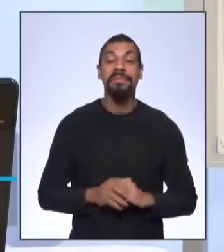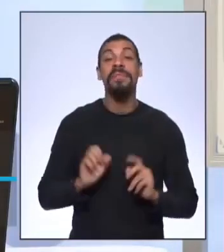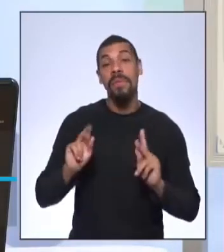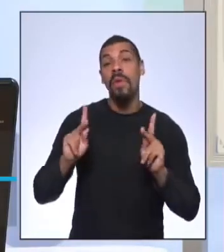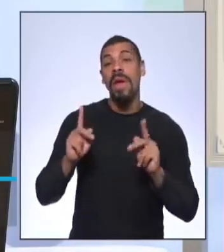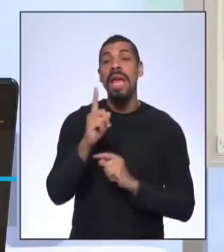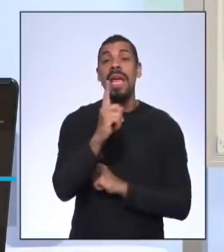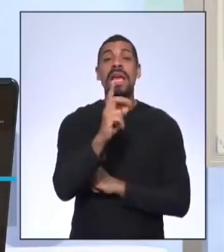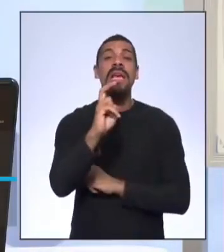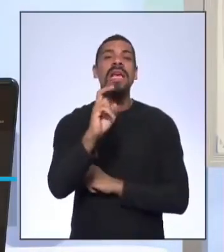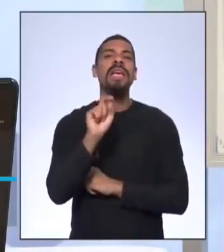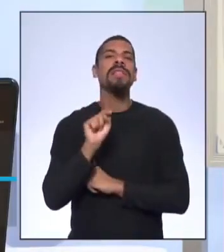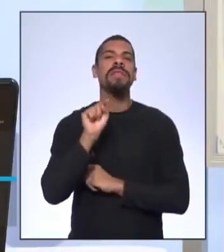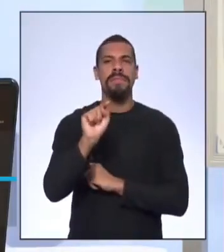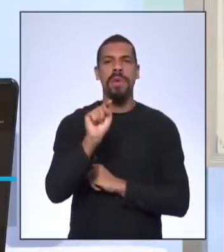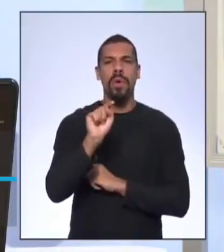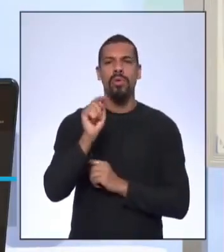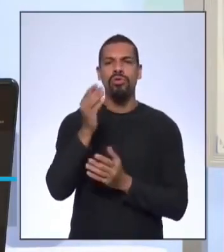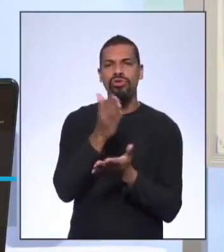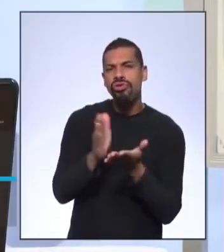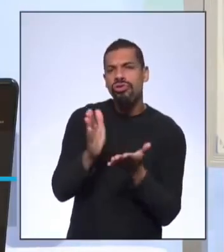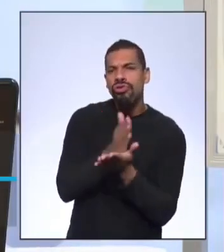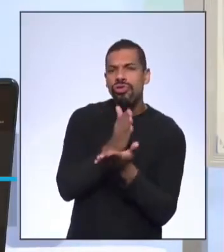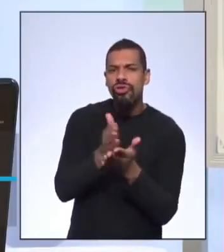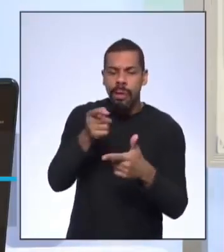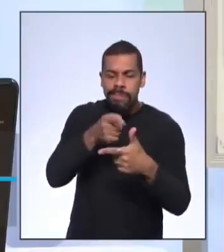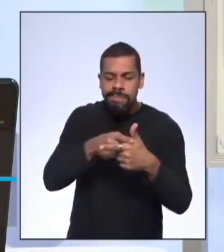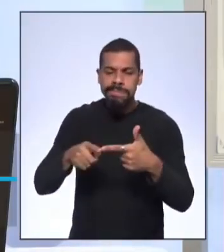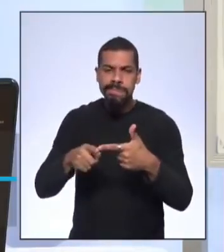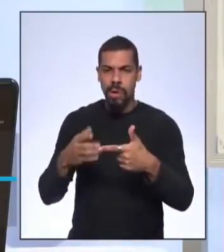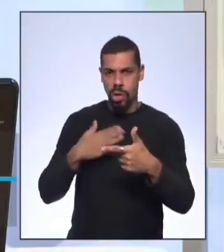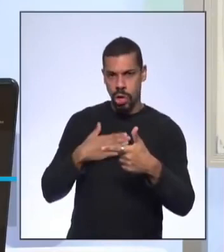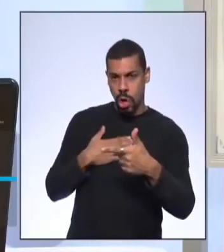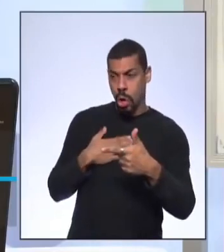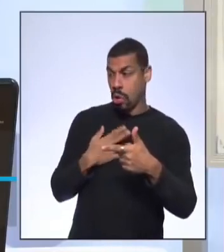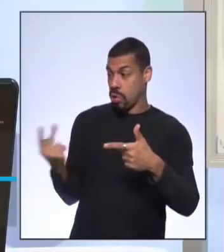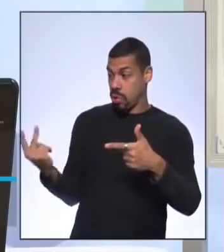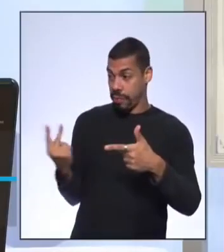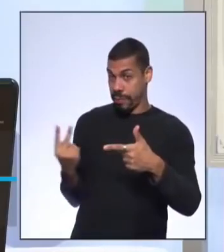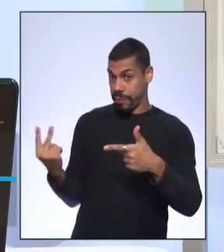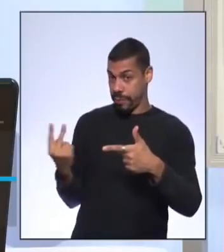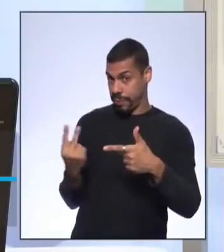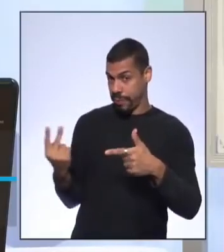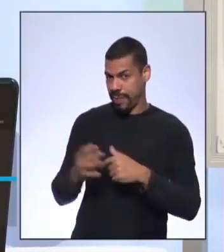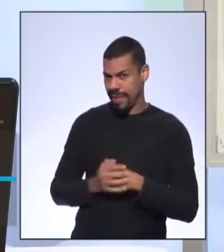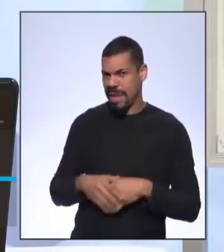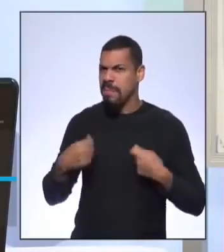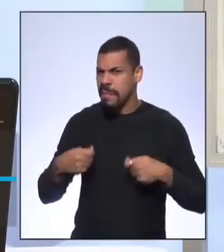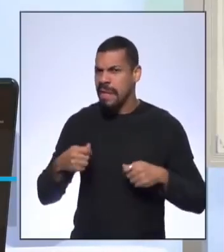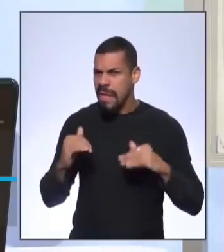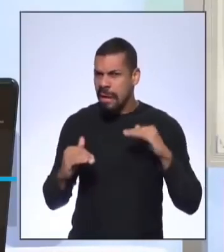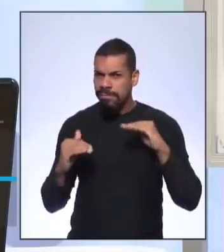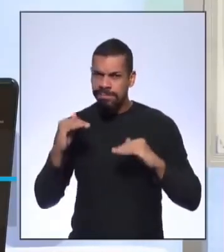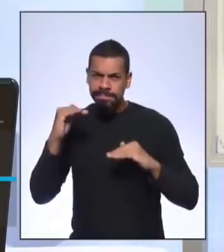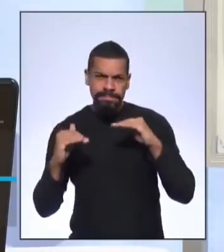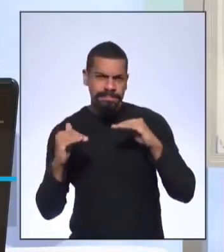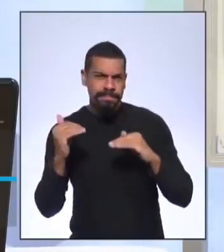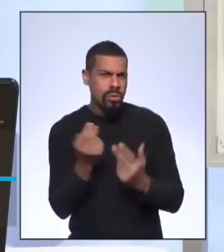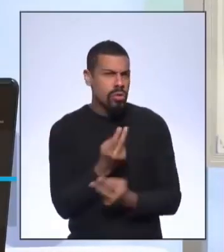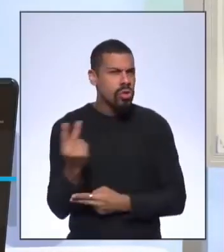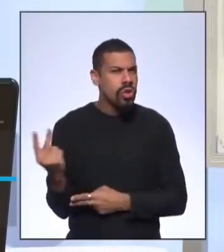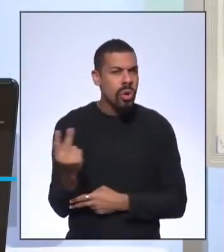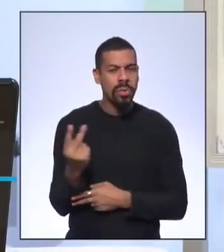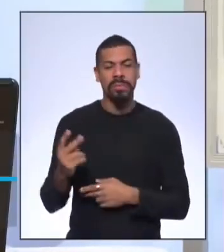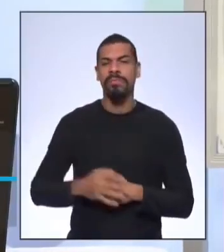os 15 mil, né? Foi dividido esse lucro entre eu e a Alessandra. tem que ser dividido certinho. Eu investi o dobro que